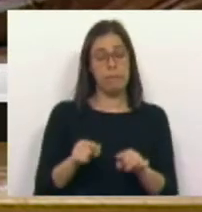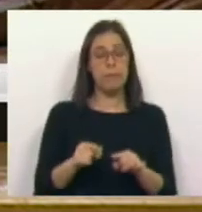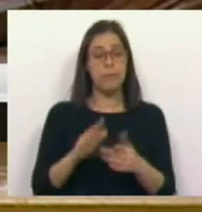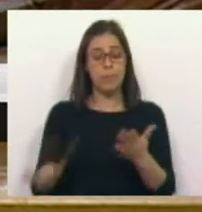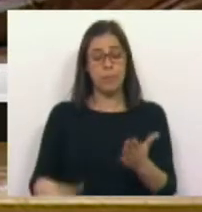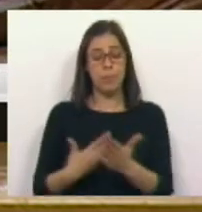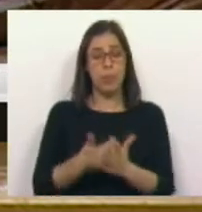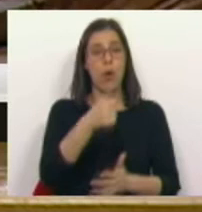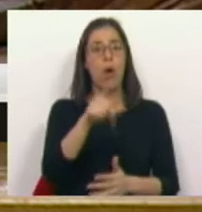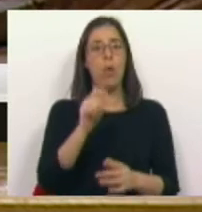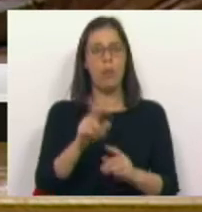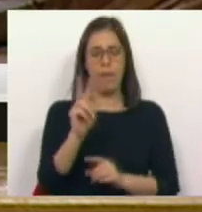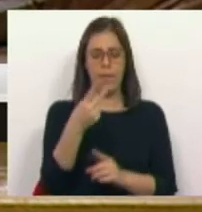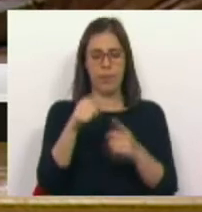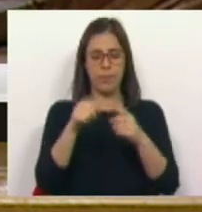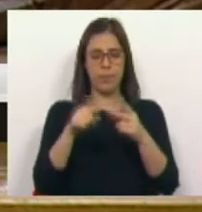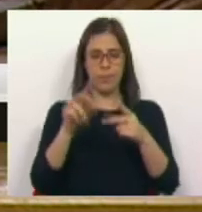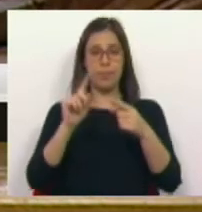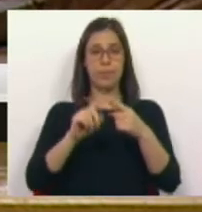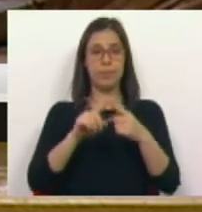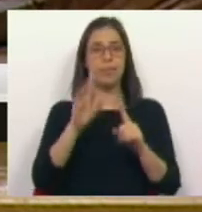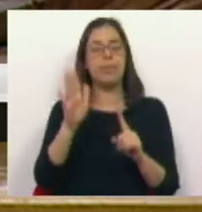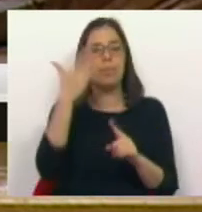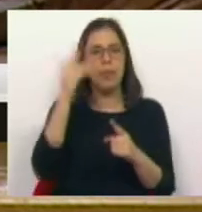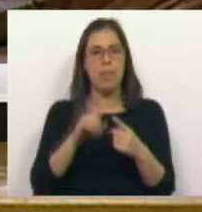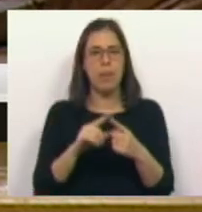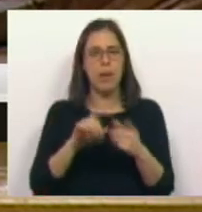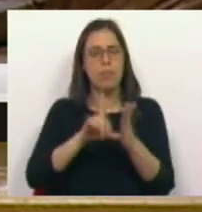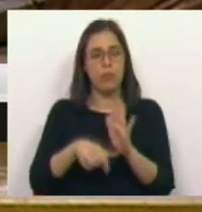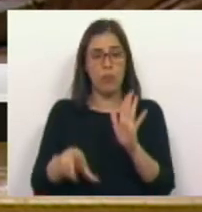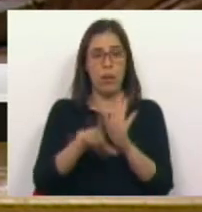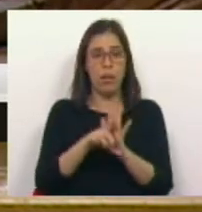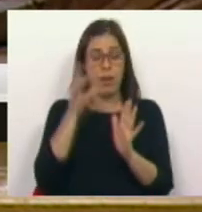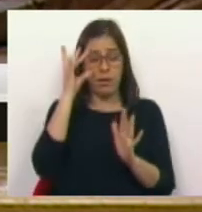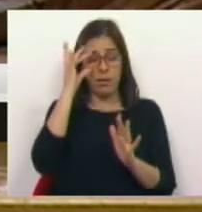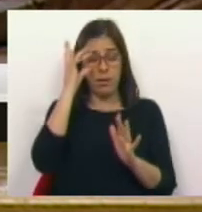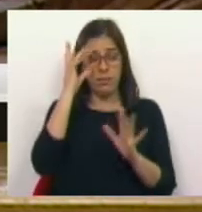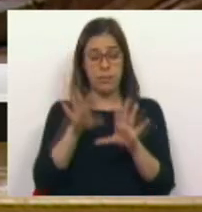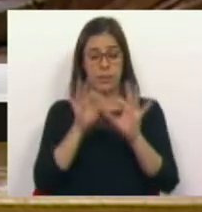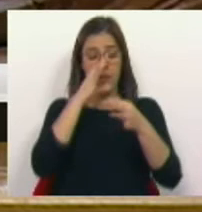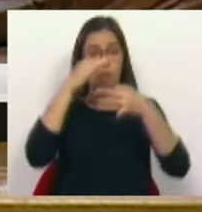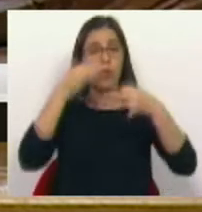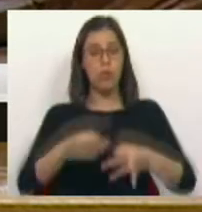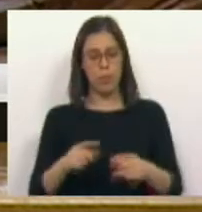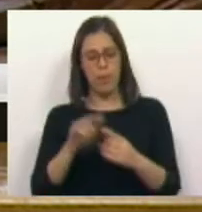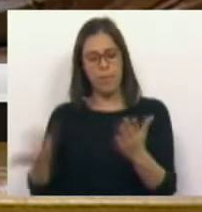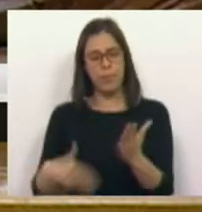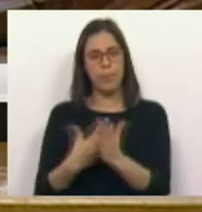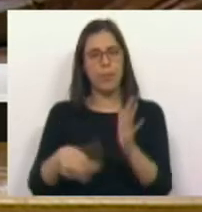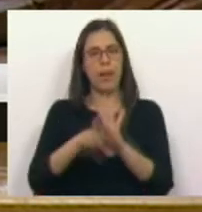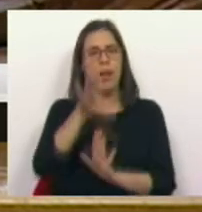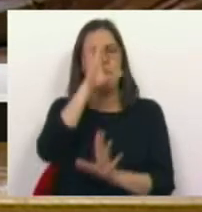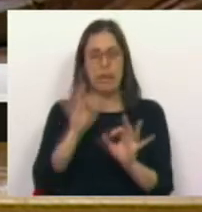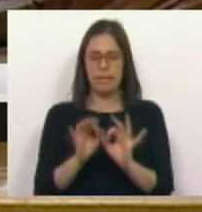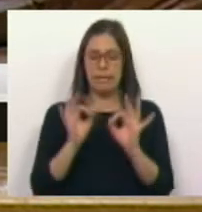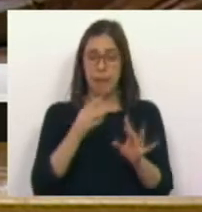as propostas do Bloco têm 2 componentes. Uma primeira, um projeto de lei que se equivale formalmente à proposta de lei do